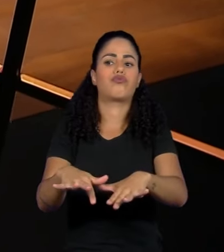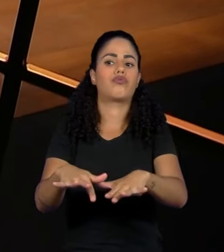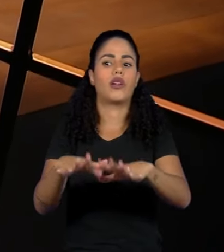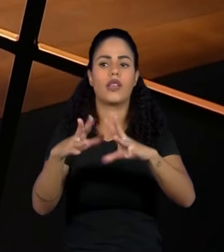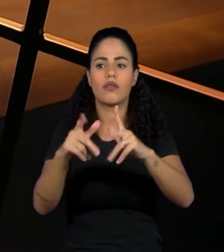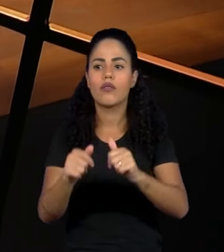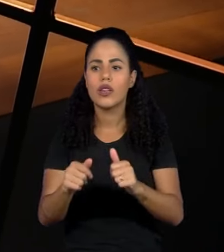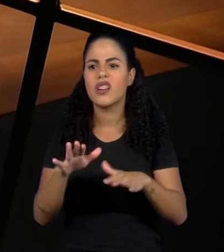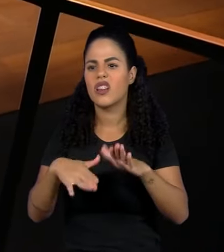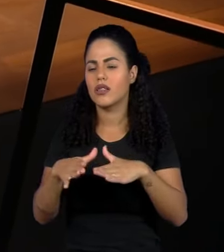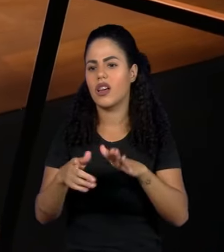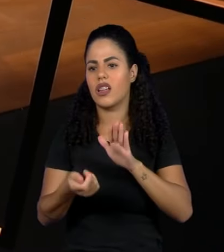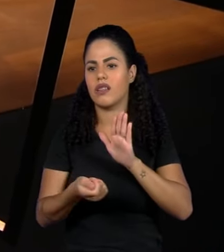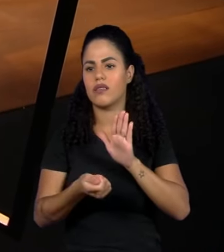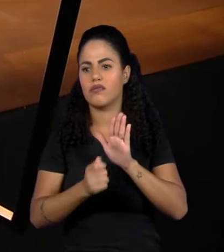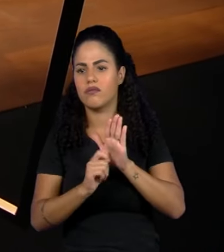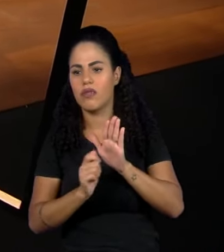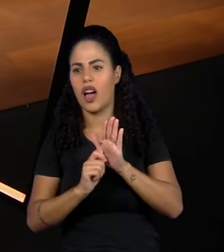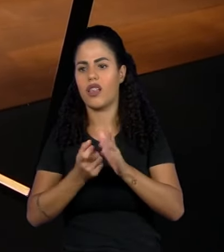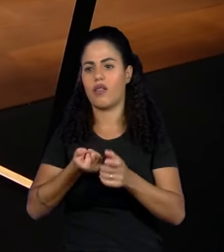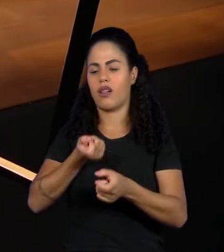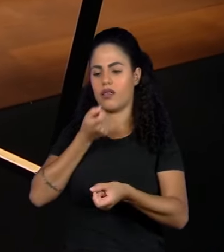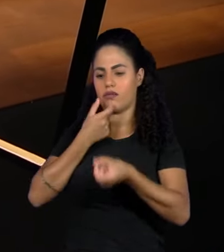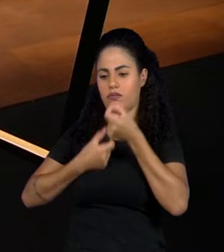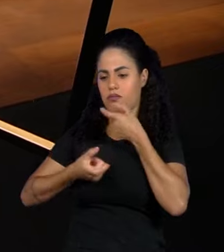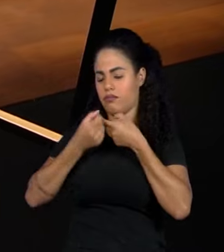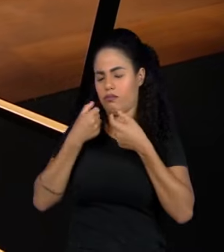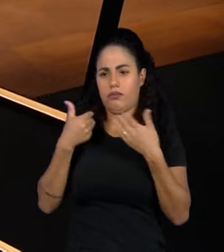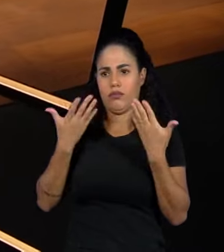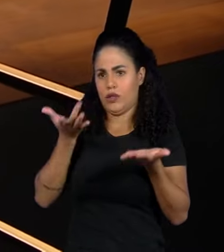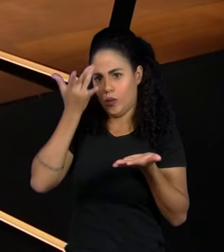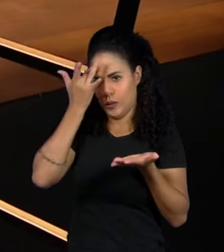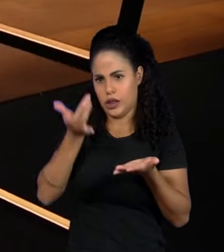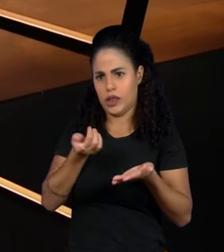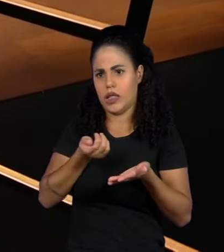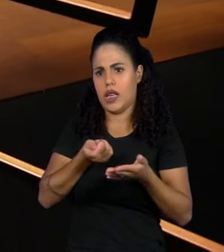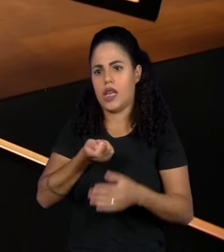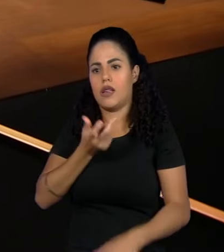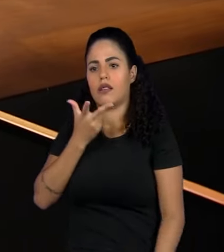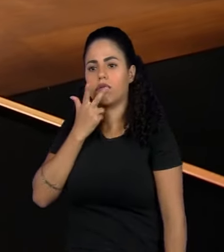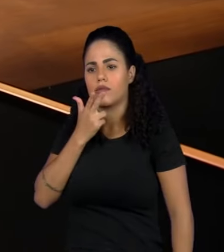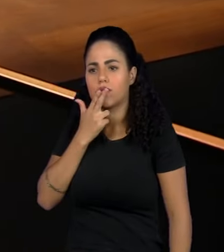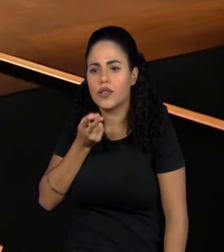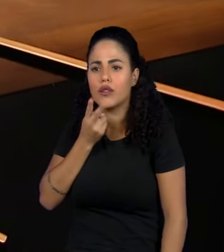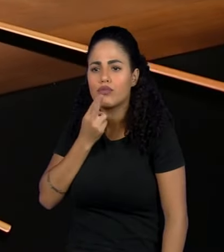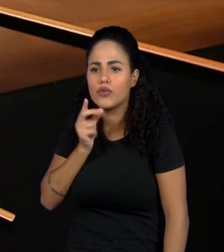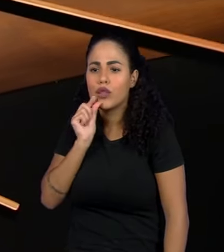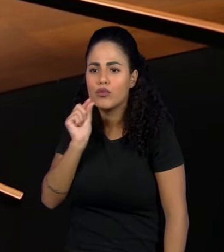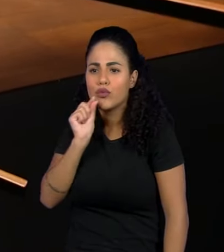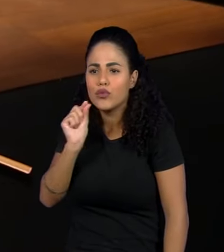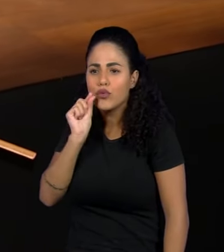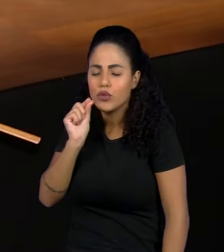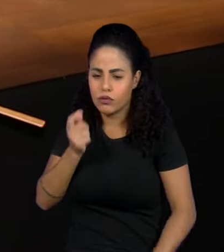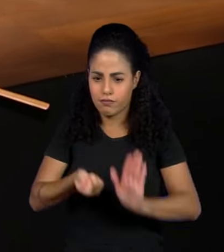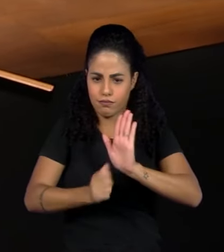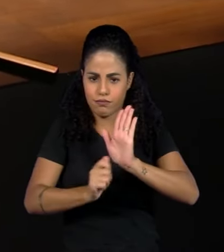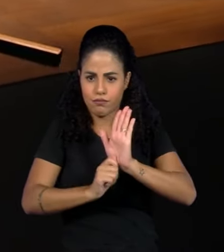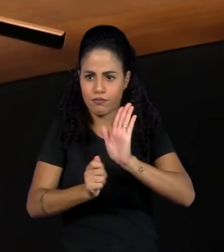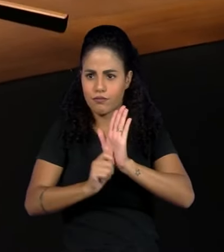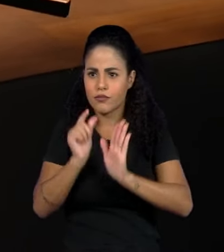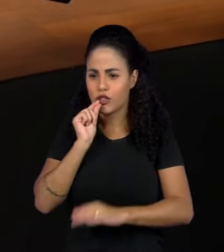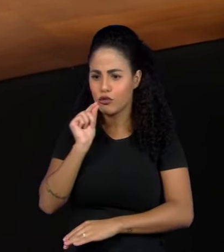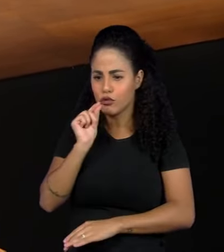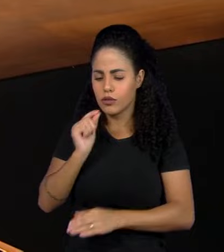uma droga qualquer, seja um ácido, uma maconha, bastante maconha, porque realmente, durante